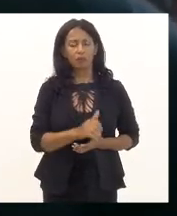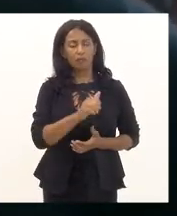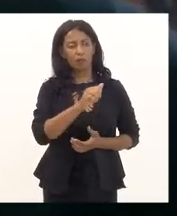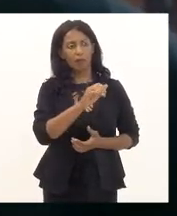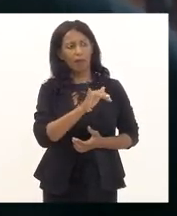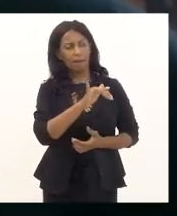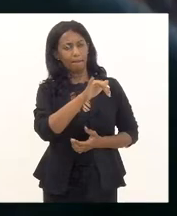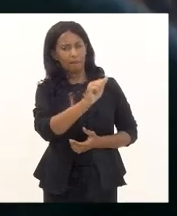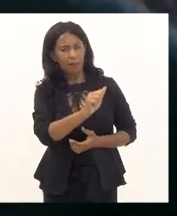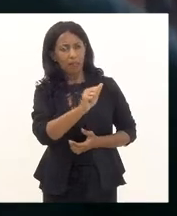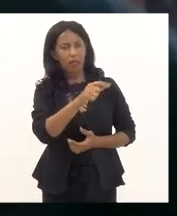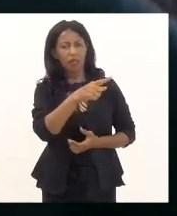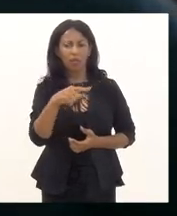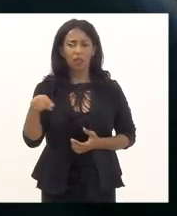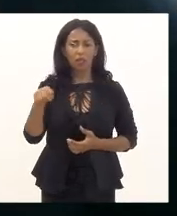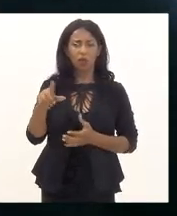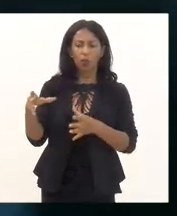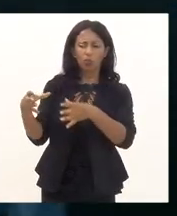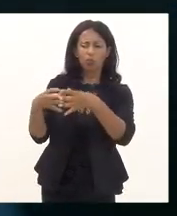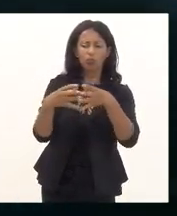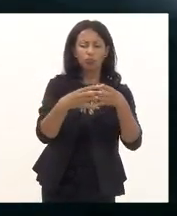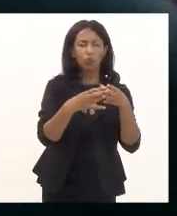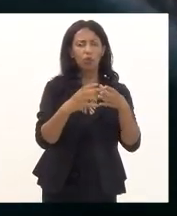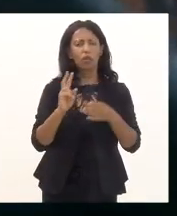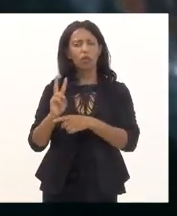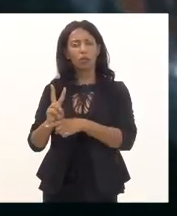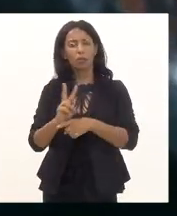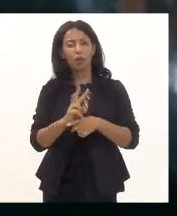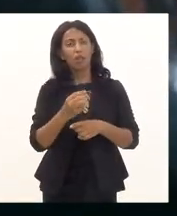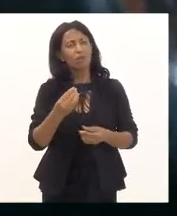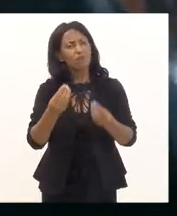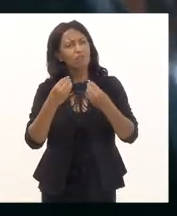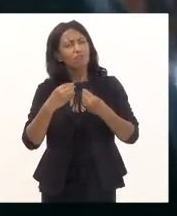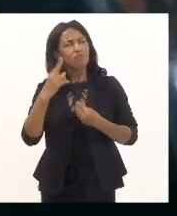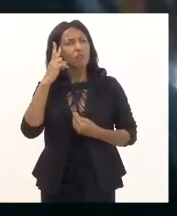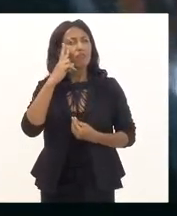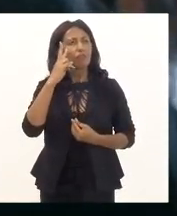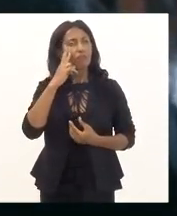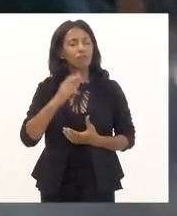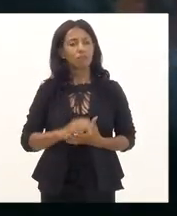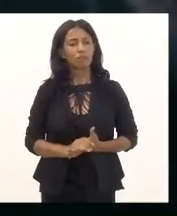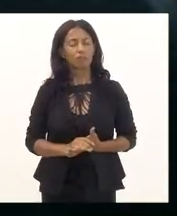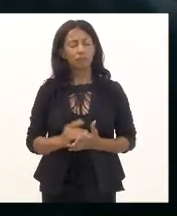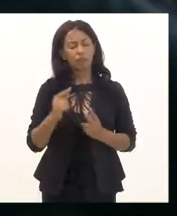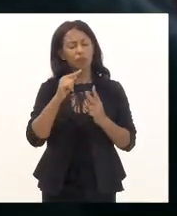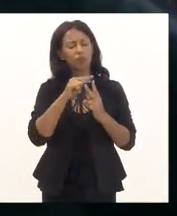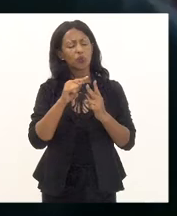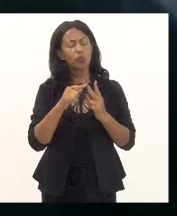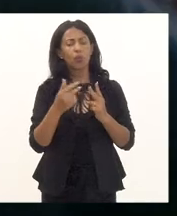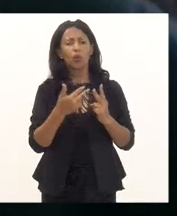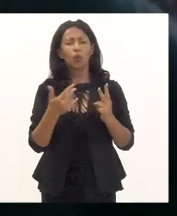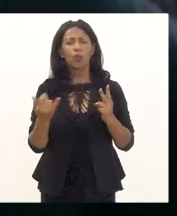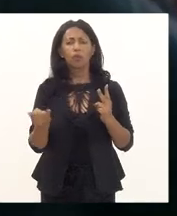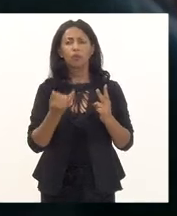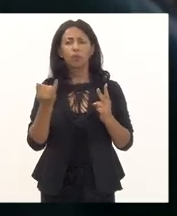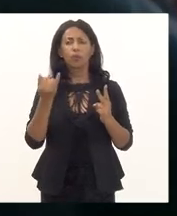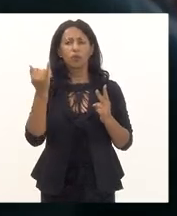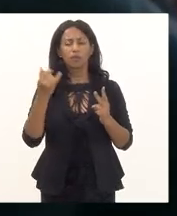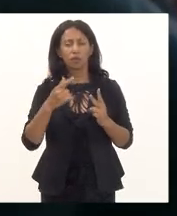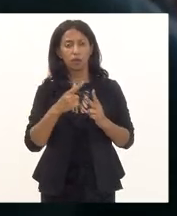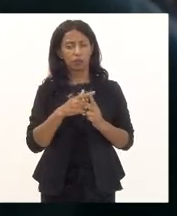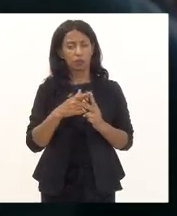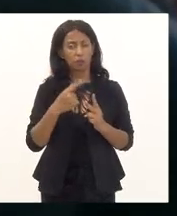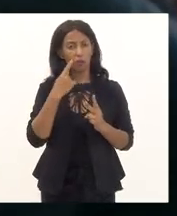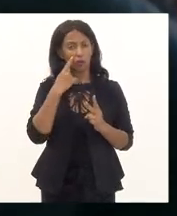e outras que defendem. Eu me lembrei, Mônica Francisco, de duas coisas importantes. Primeiro, eu